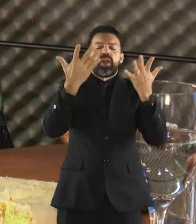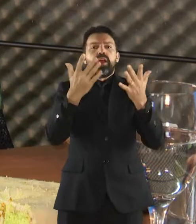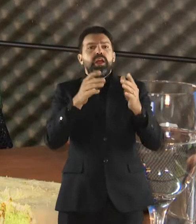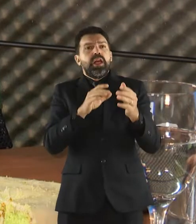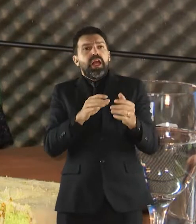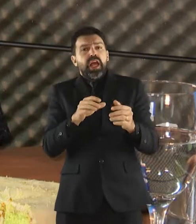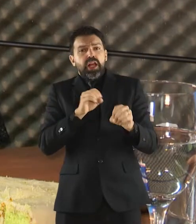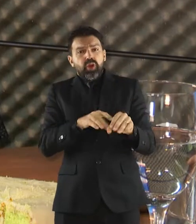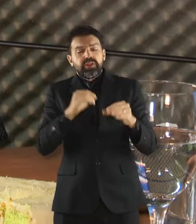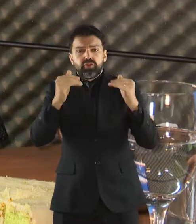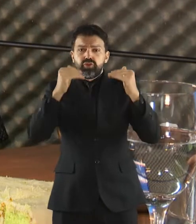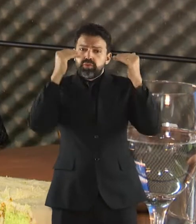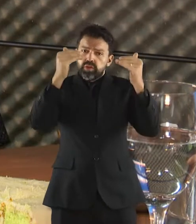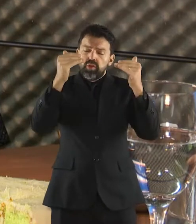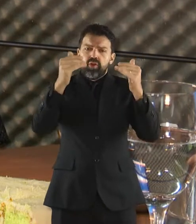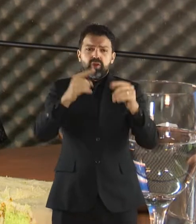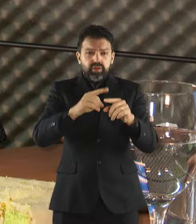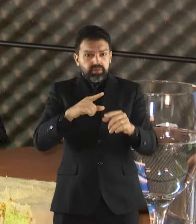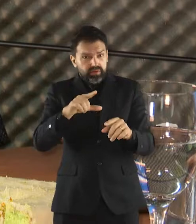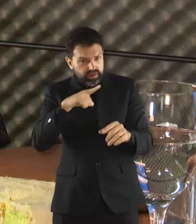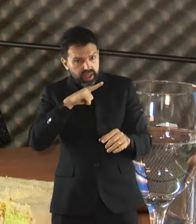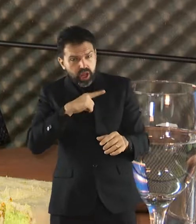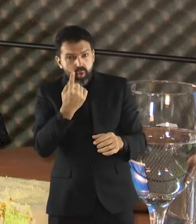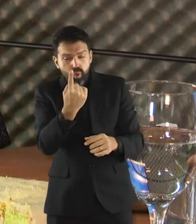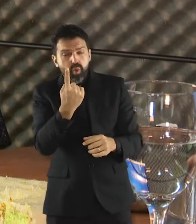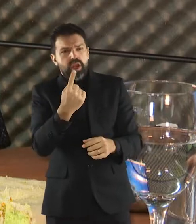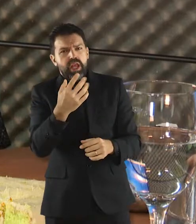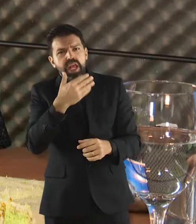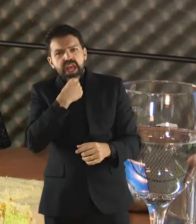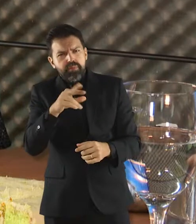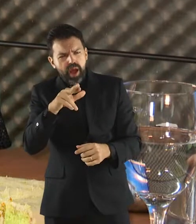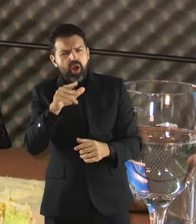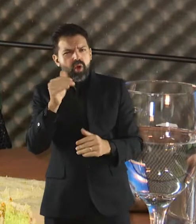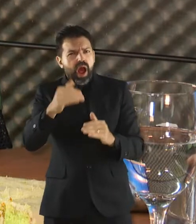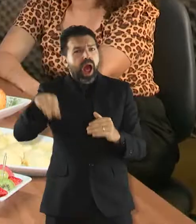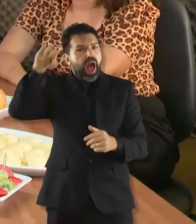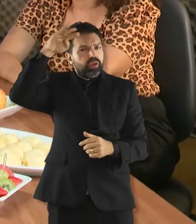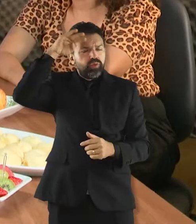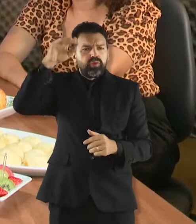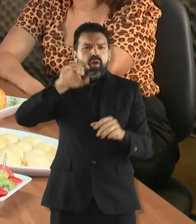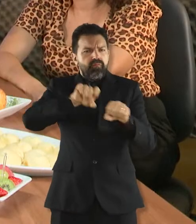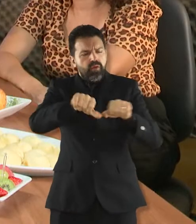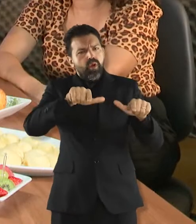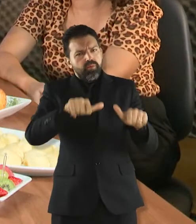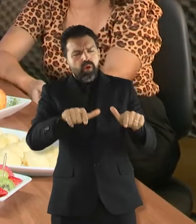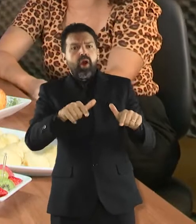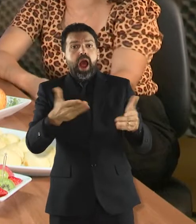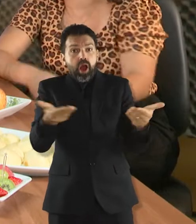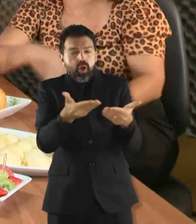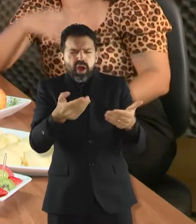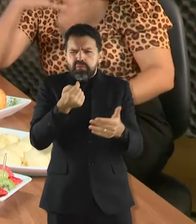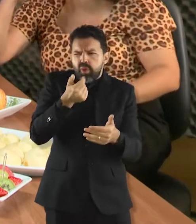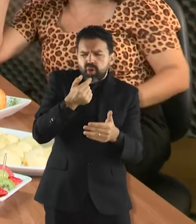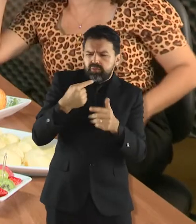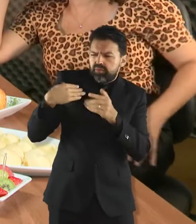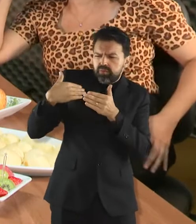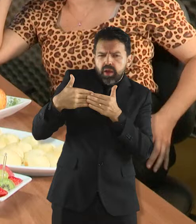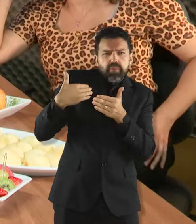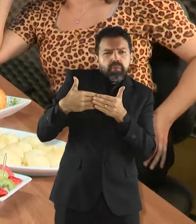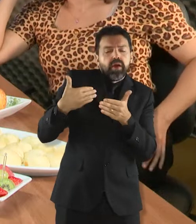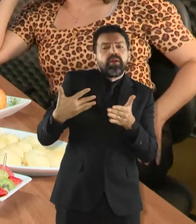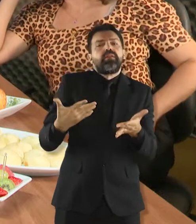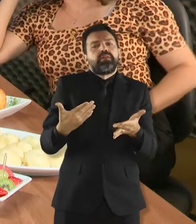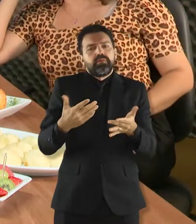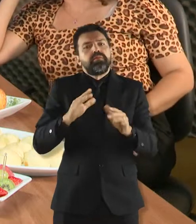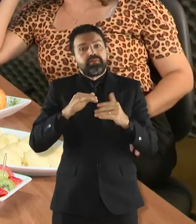tudo. Tem um irmão que se formou agora há pouco tempo, mas já foi depois de adulto já e foi tal. seguindo teus rastros aí, né? Eu acho que